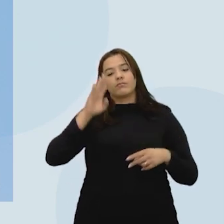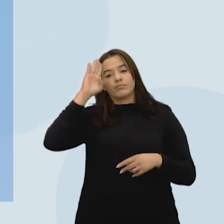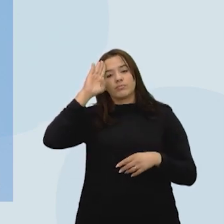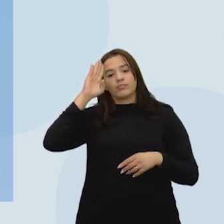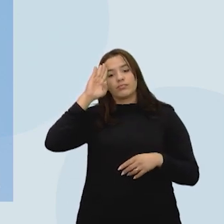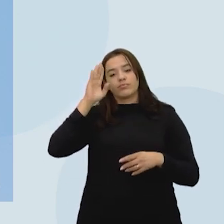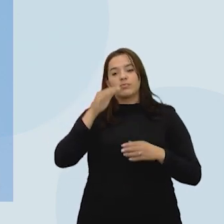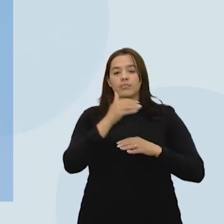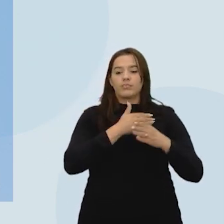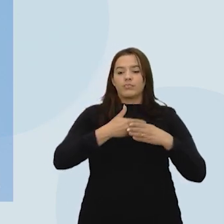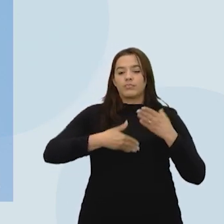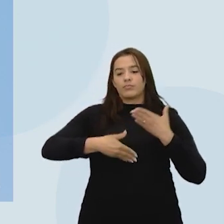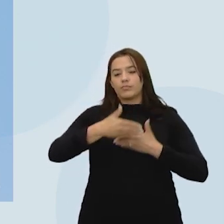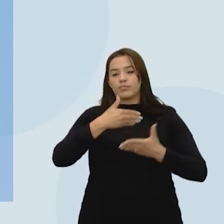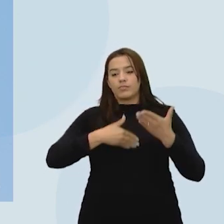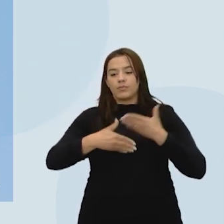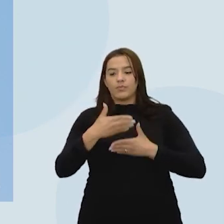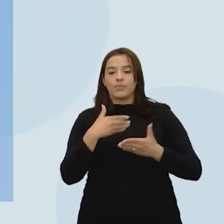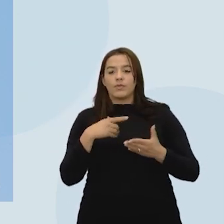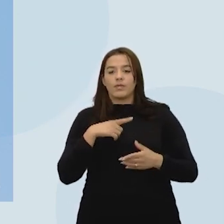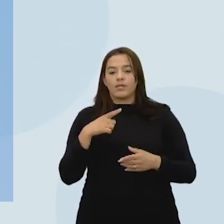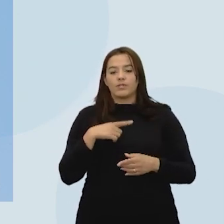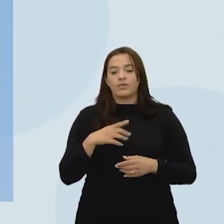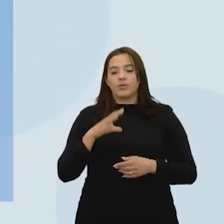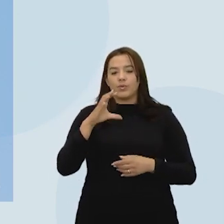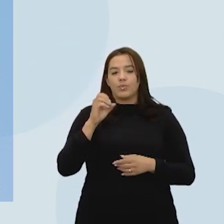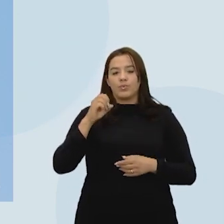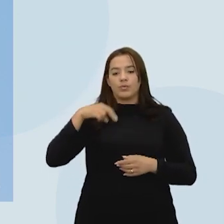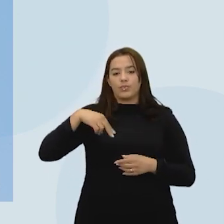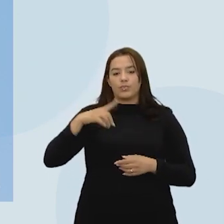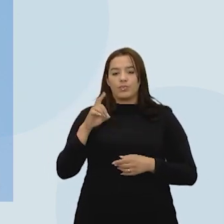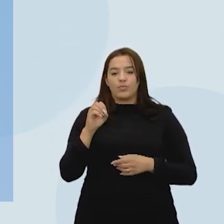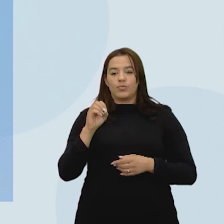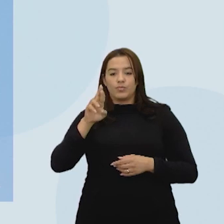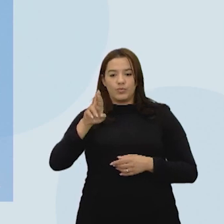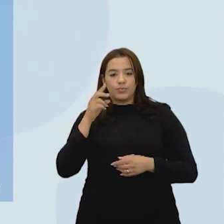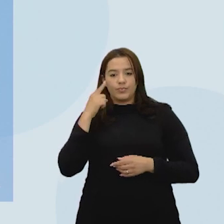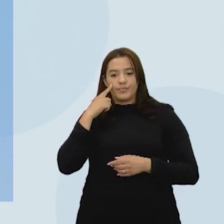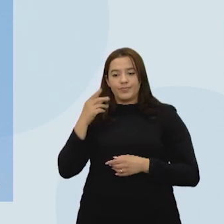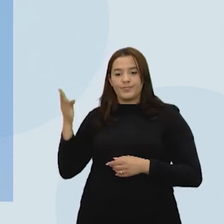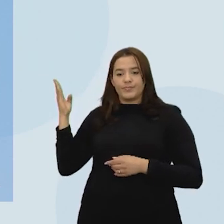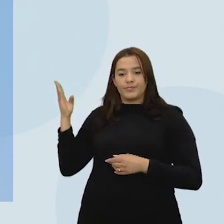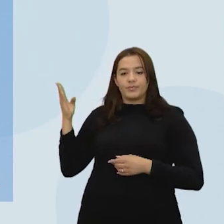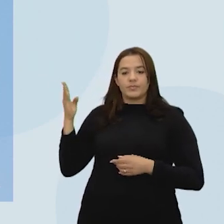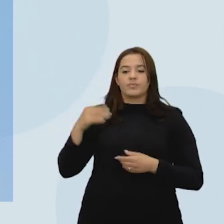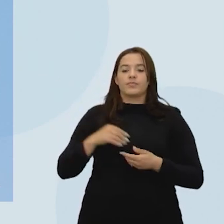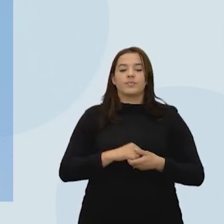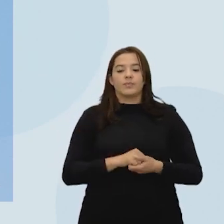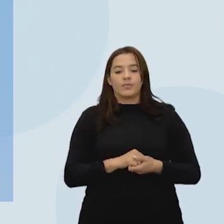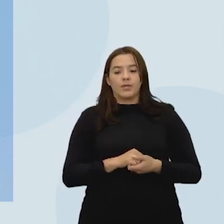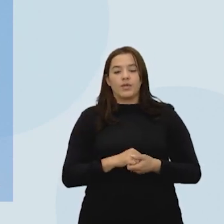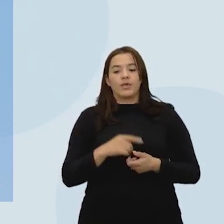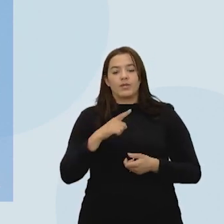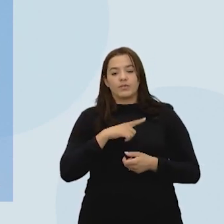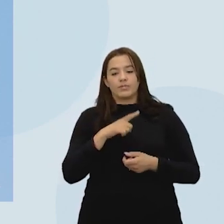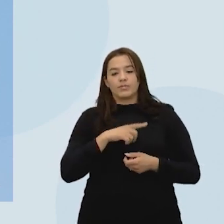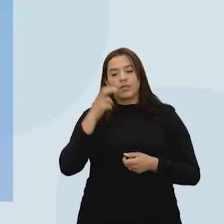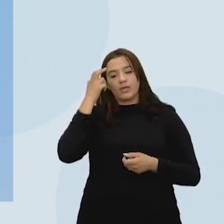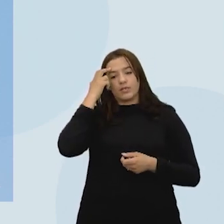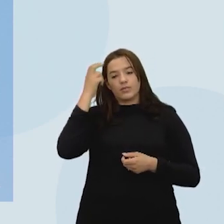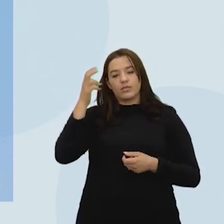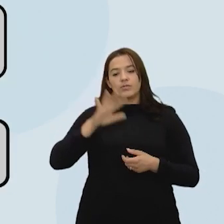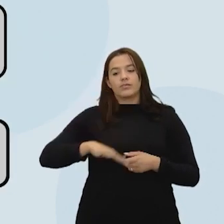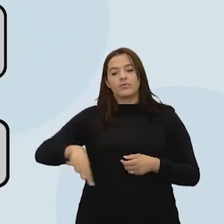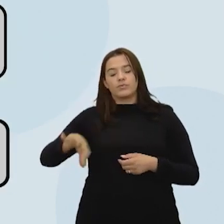era chamada de Operação Condor. Terror e repressão em escala continental, articulada pela